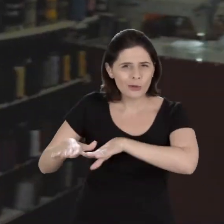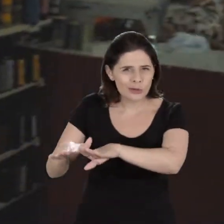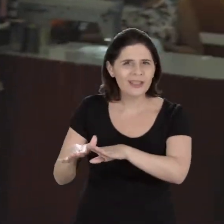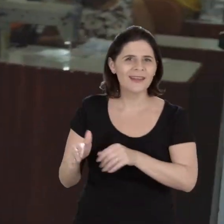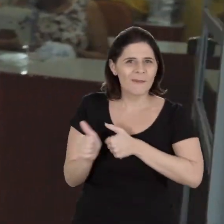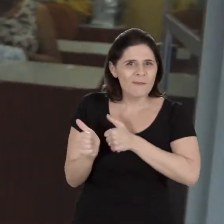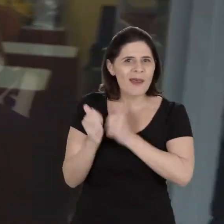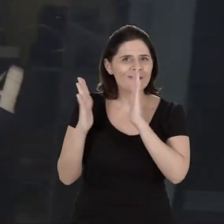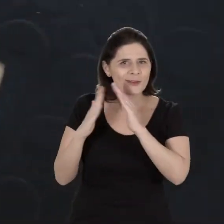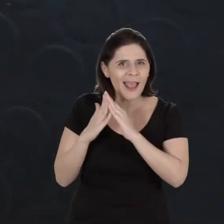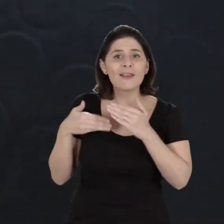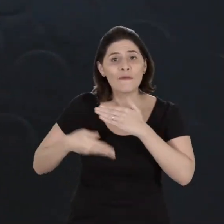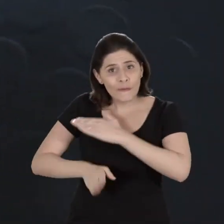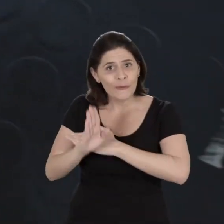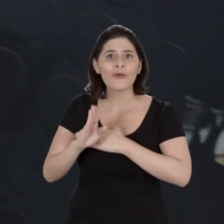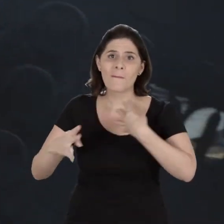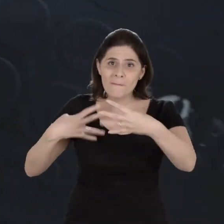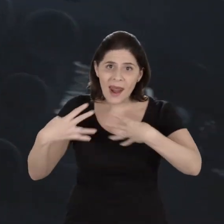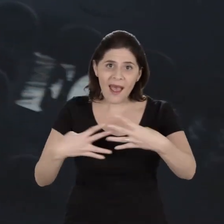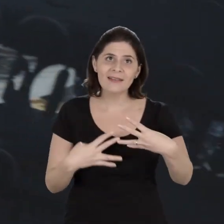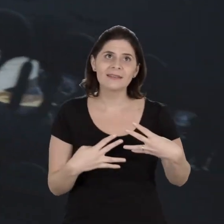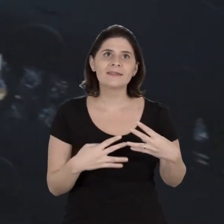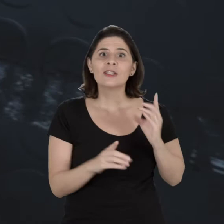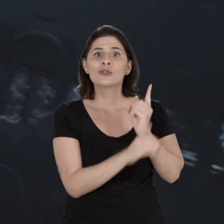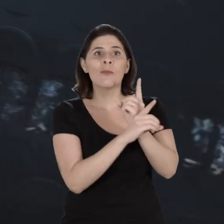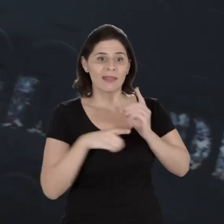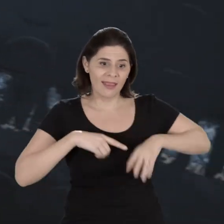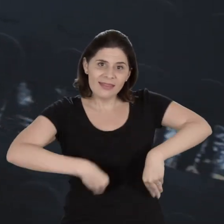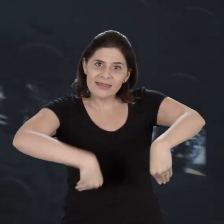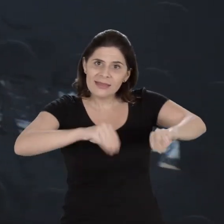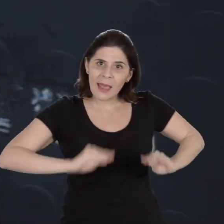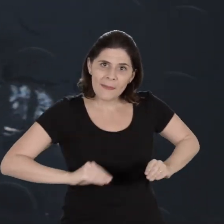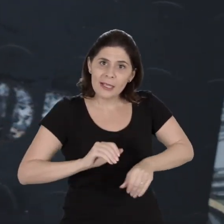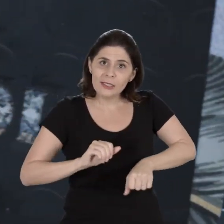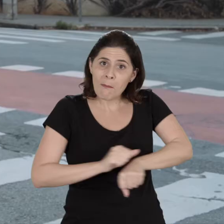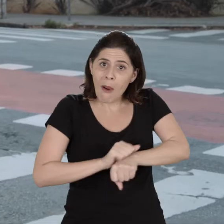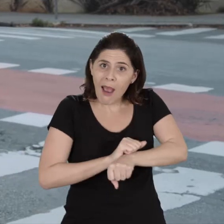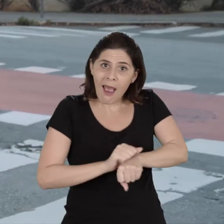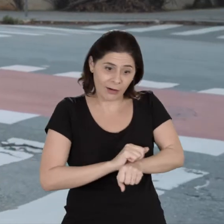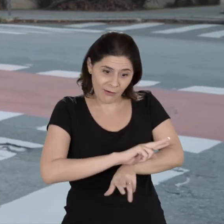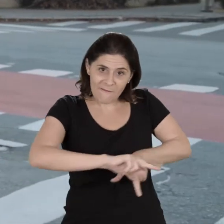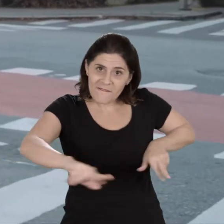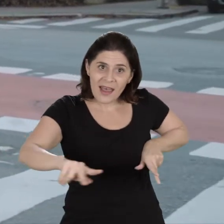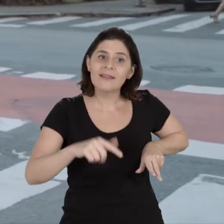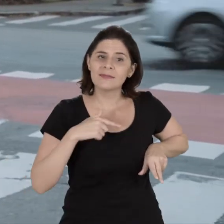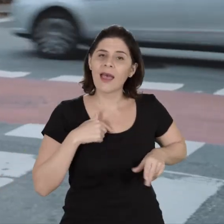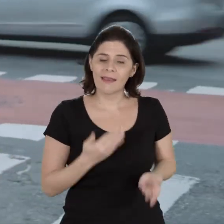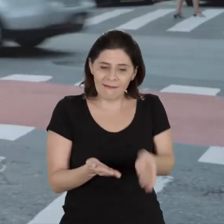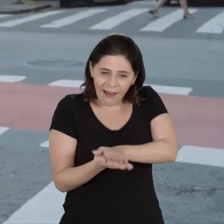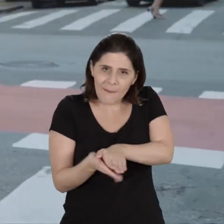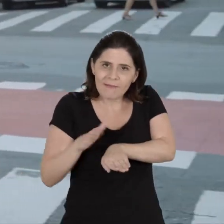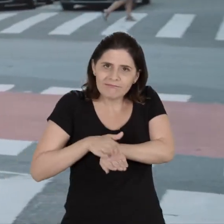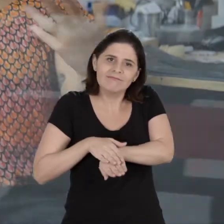para mim. Eu fui ao Brás e descobri uma série de tapetes de borracha. Então, a capa eu construí com isso.